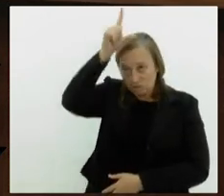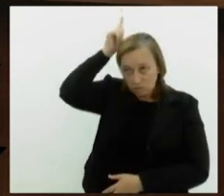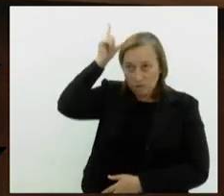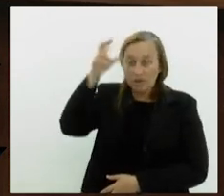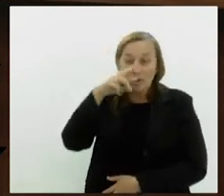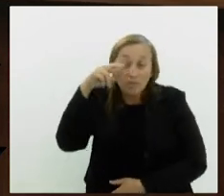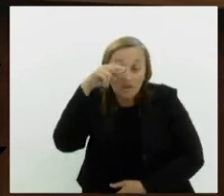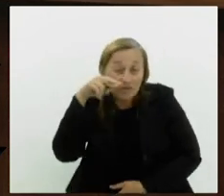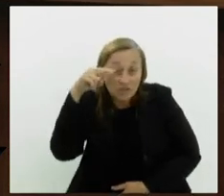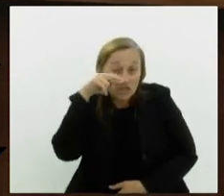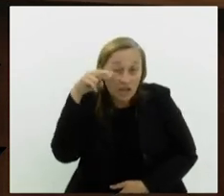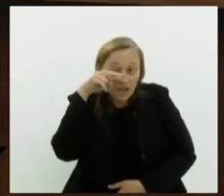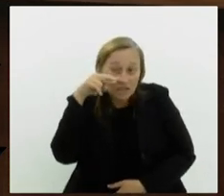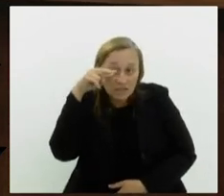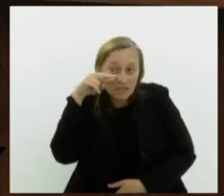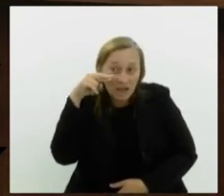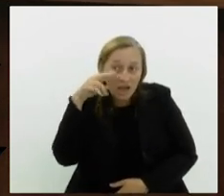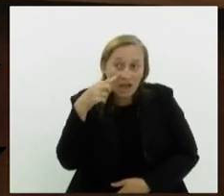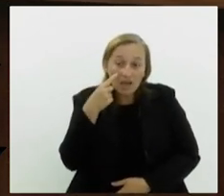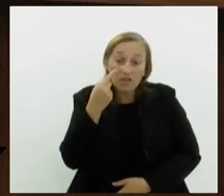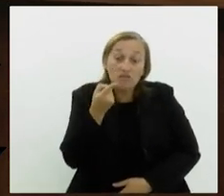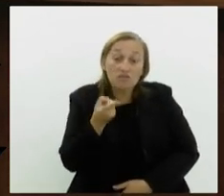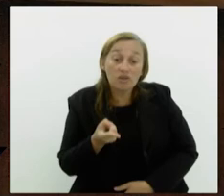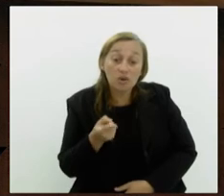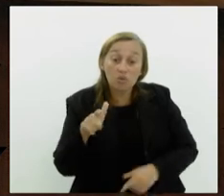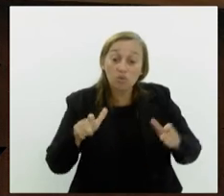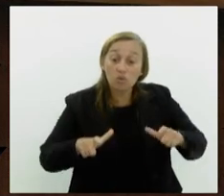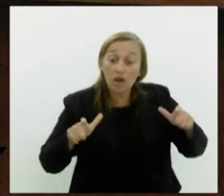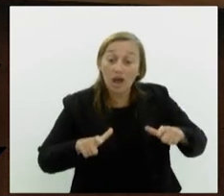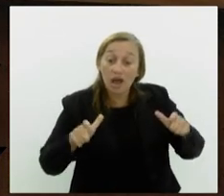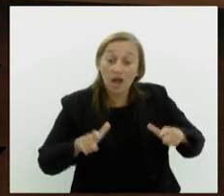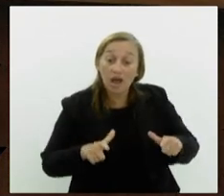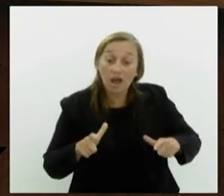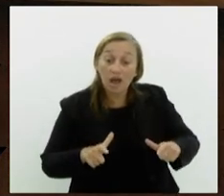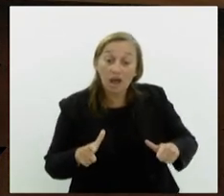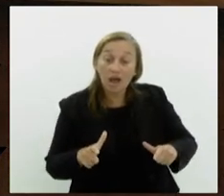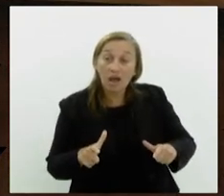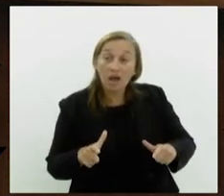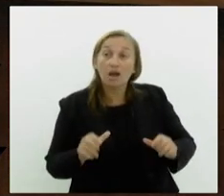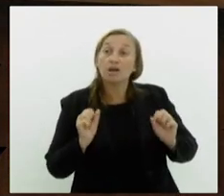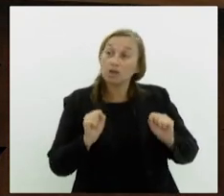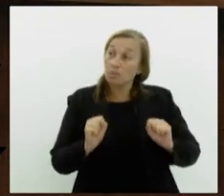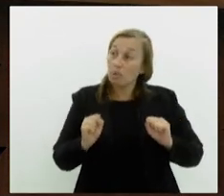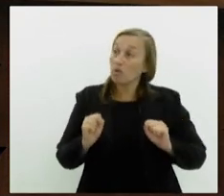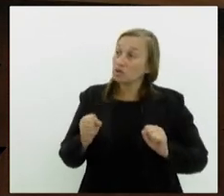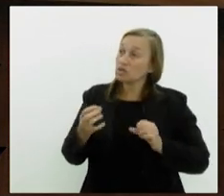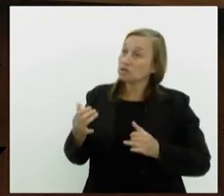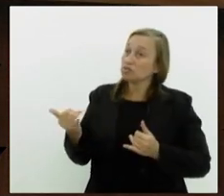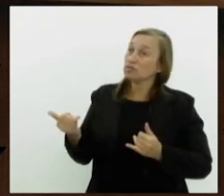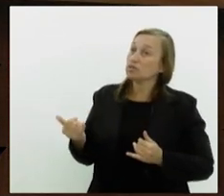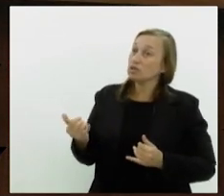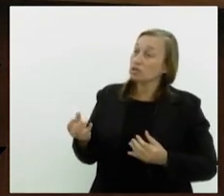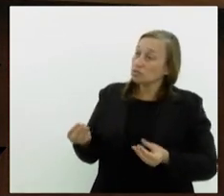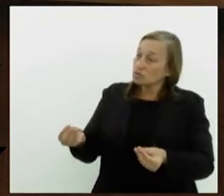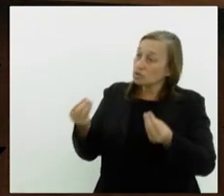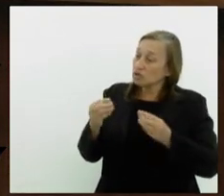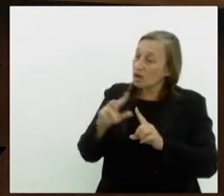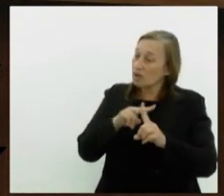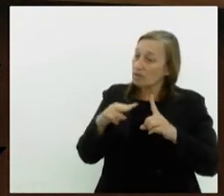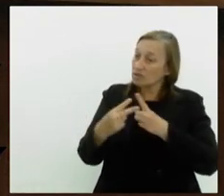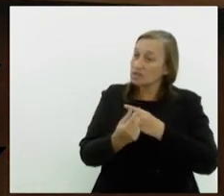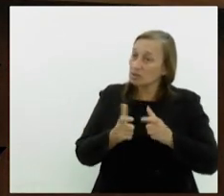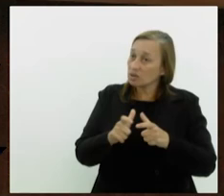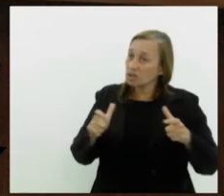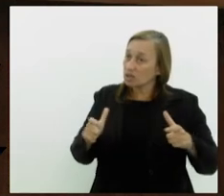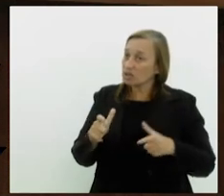fiscalizador que é, competente, fala sobre todas as áreas, também é engenheiro e pode nos dar uma visão mais ampla. E